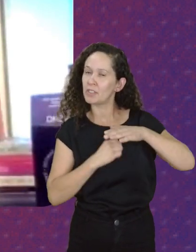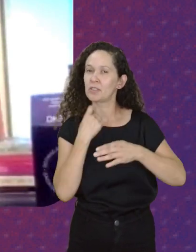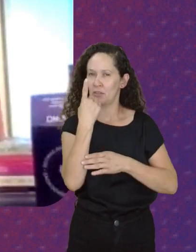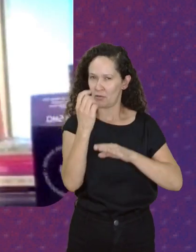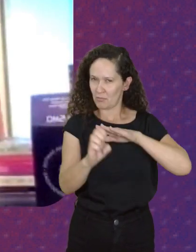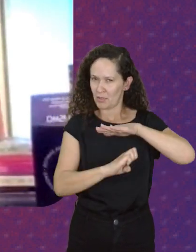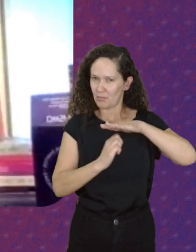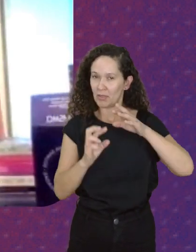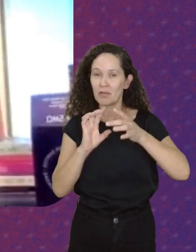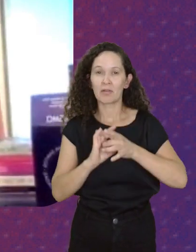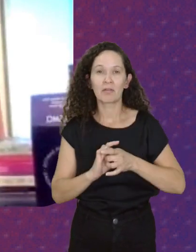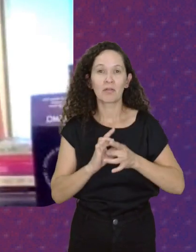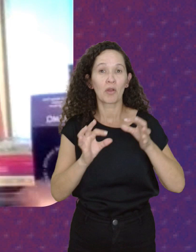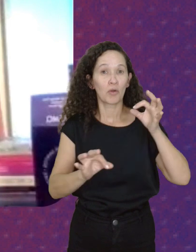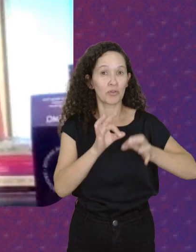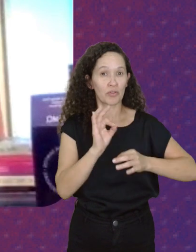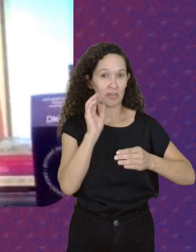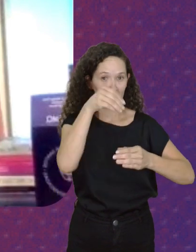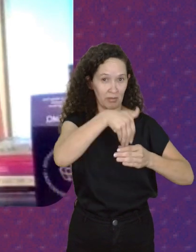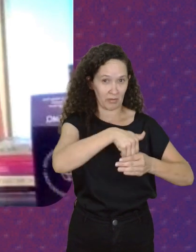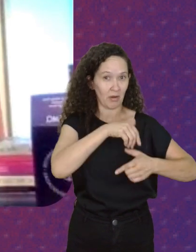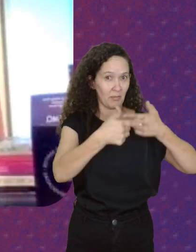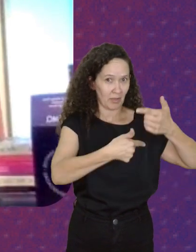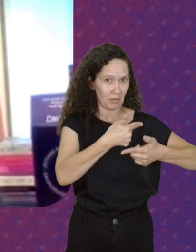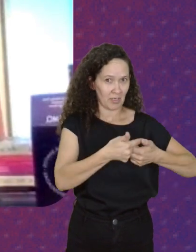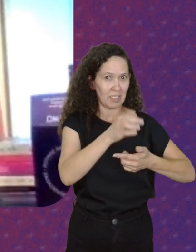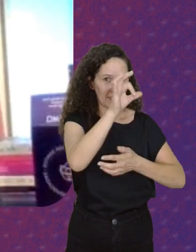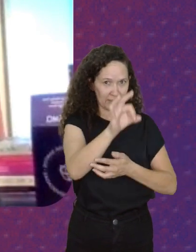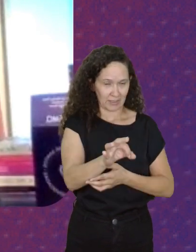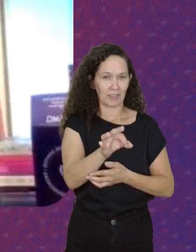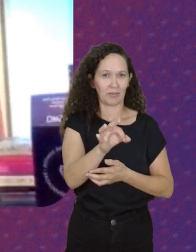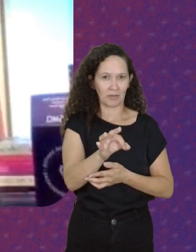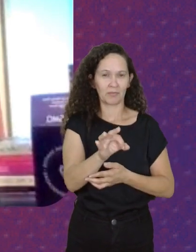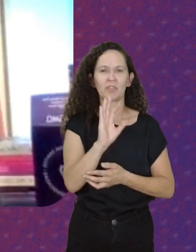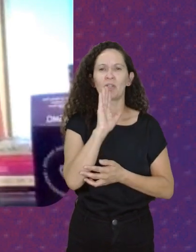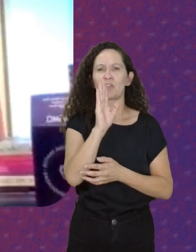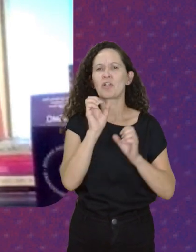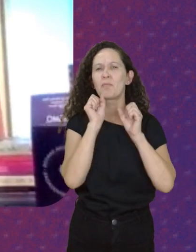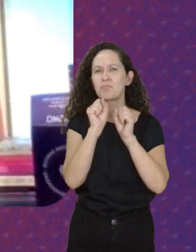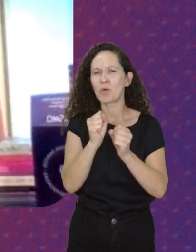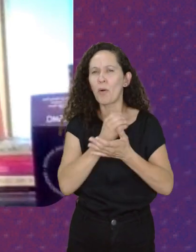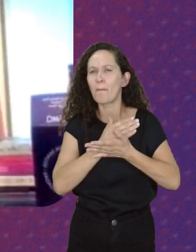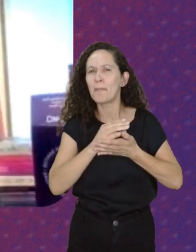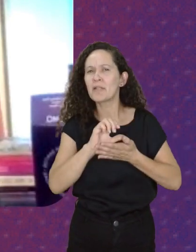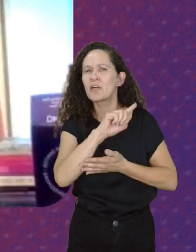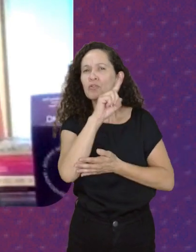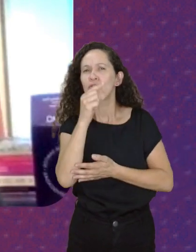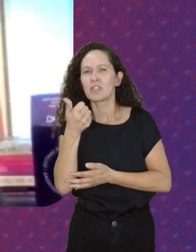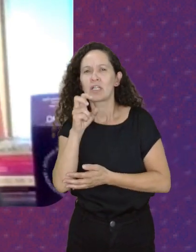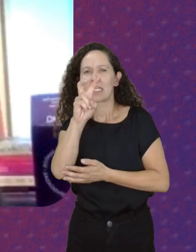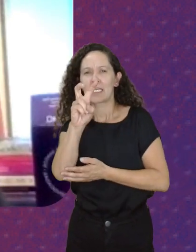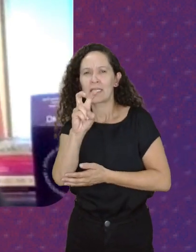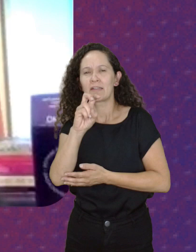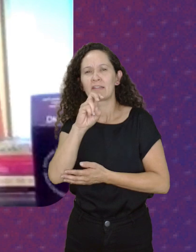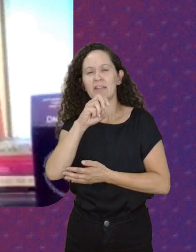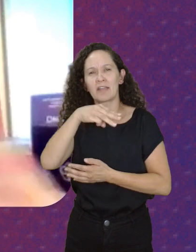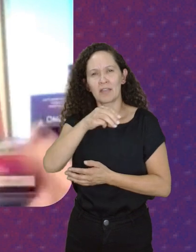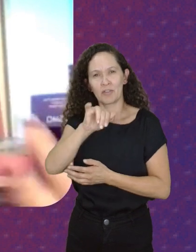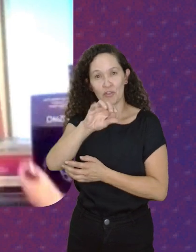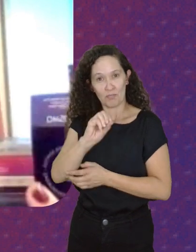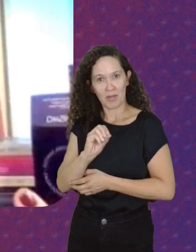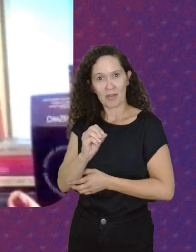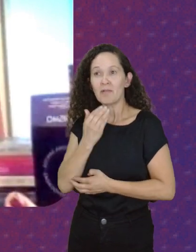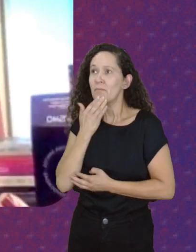que está autorizada pela Justiça Eleitoral para operar dessa forma, já pode começar a partir do dia 15 de maio